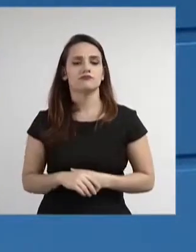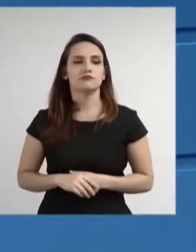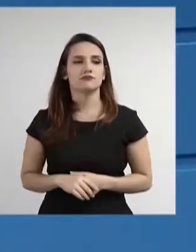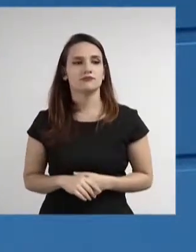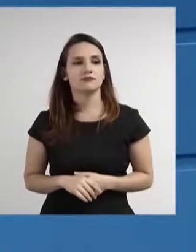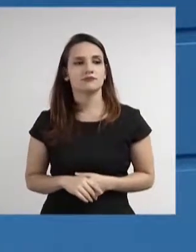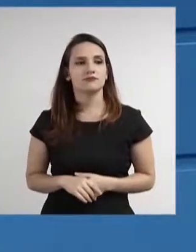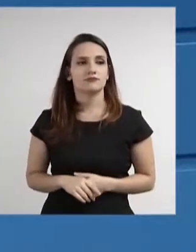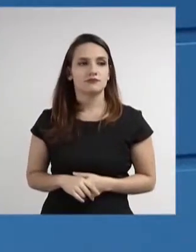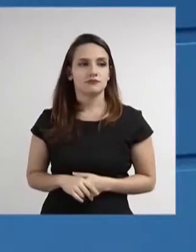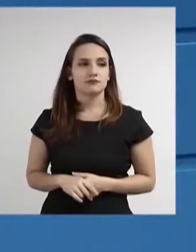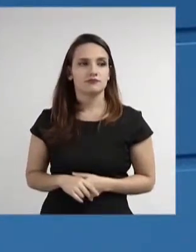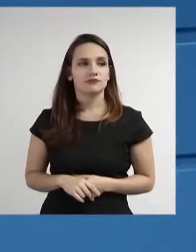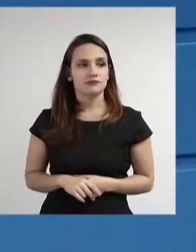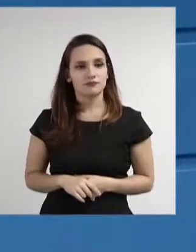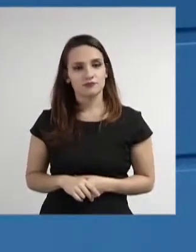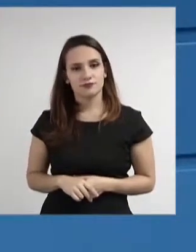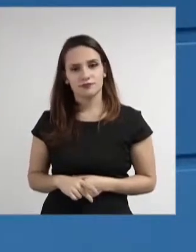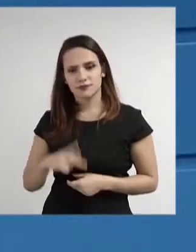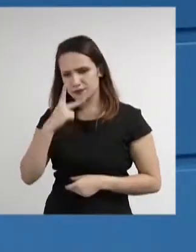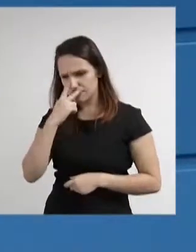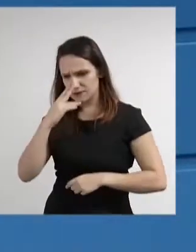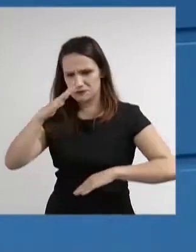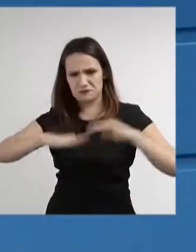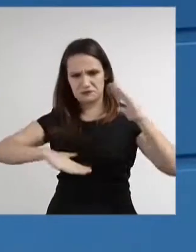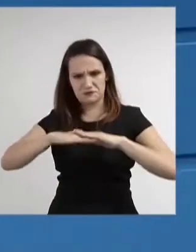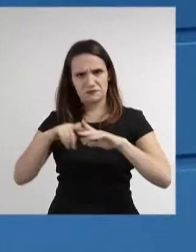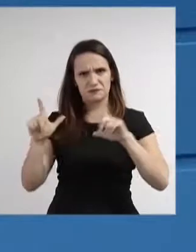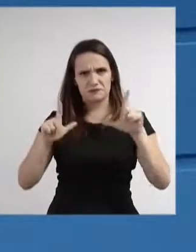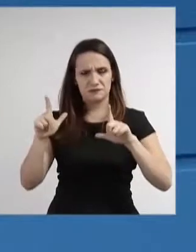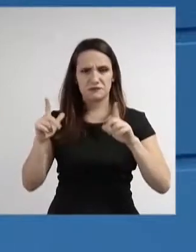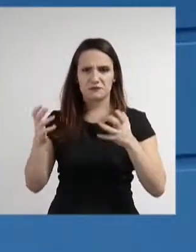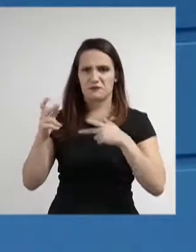Dá a impressão, ou a imprensa quer passar, que essas emendas